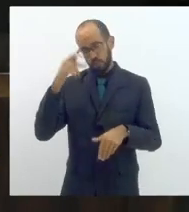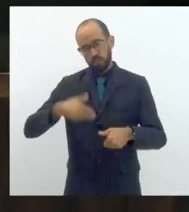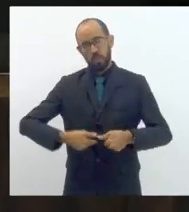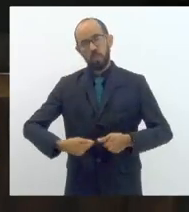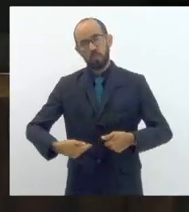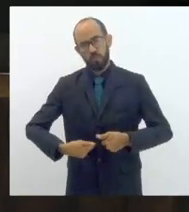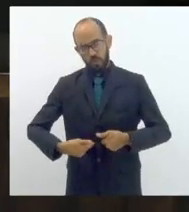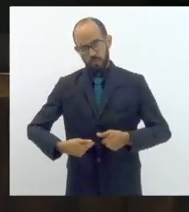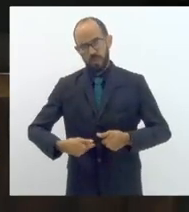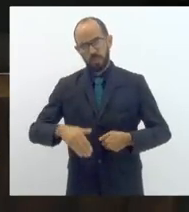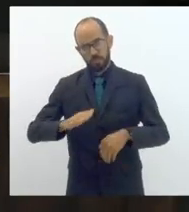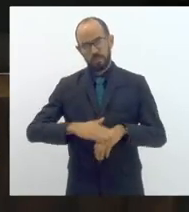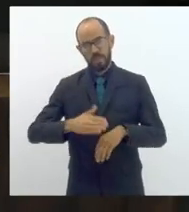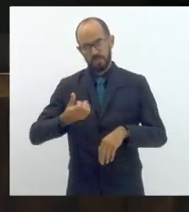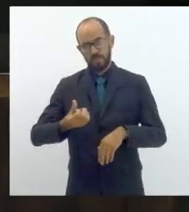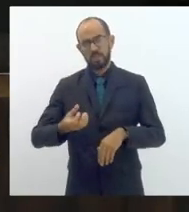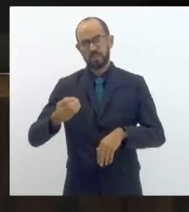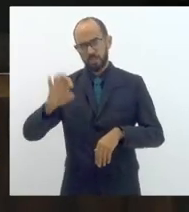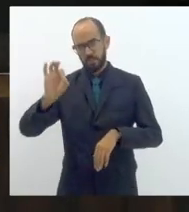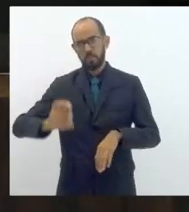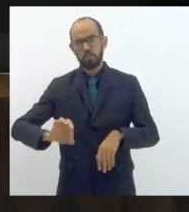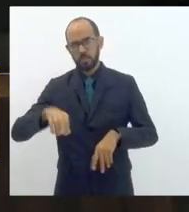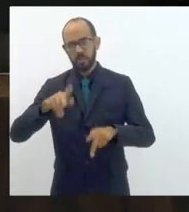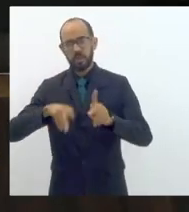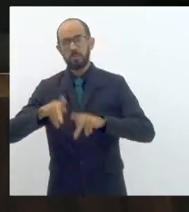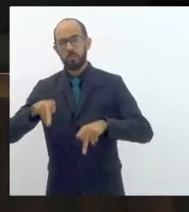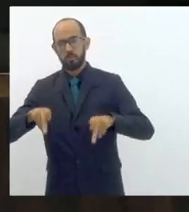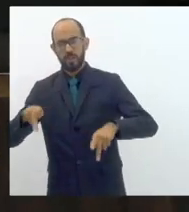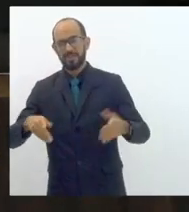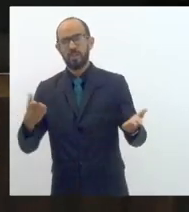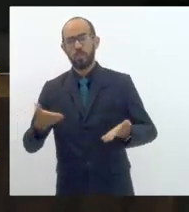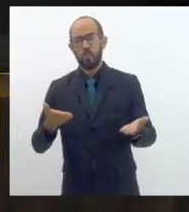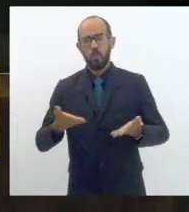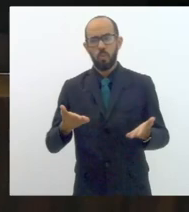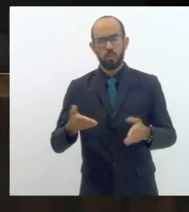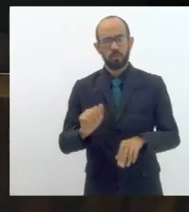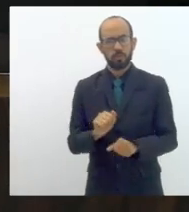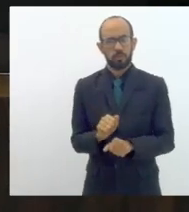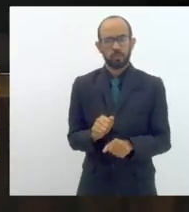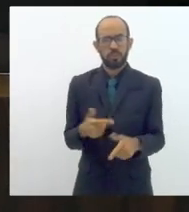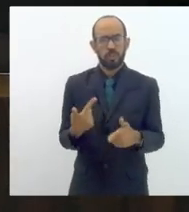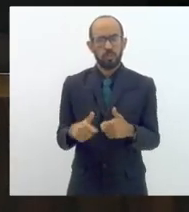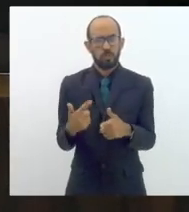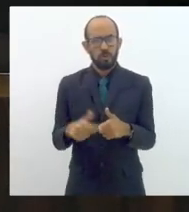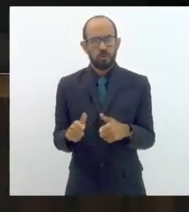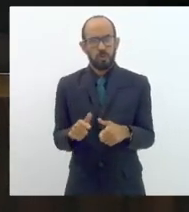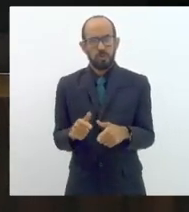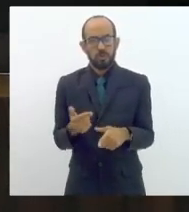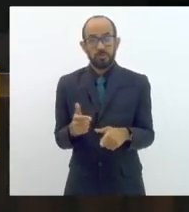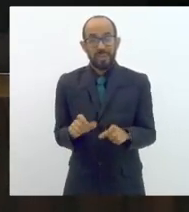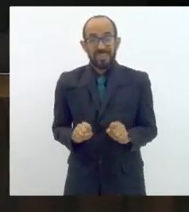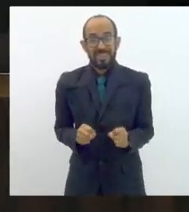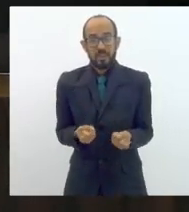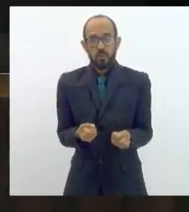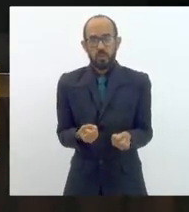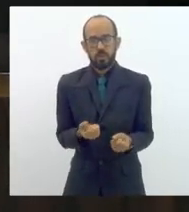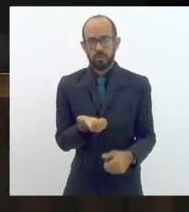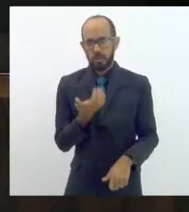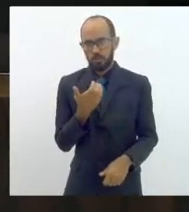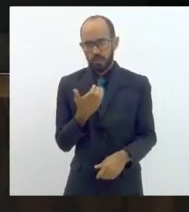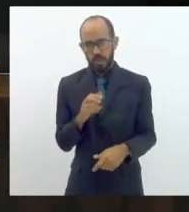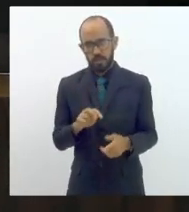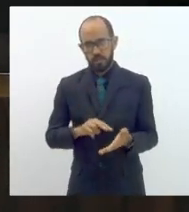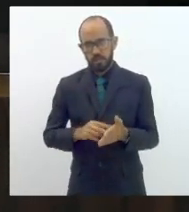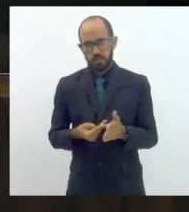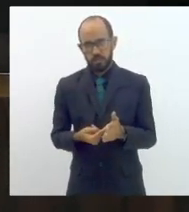de 60% da nossa população hoje está em situação de insegurança alimentar. Ou seja,